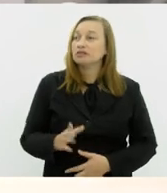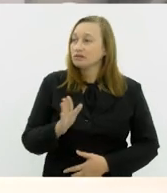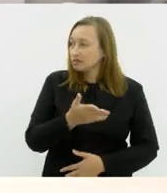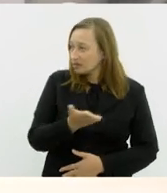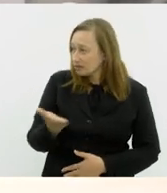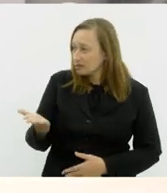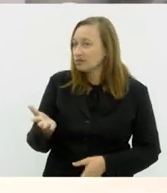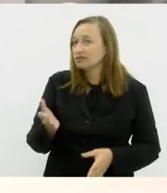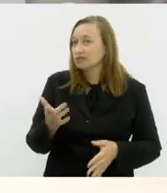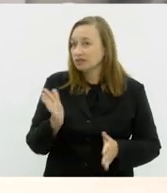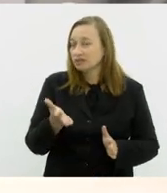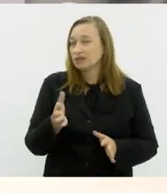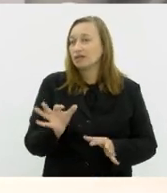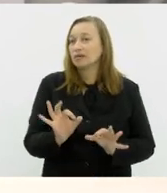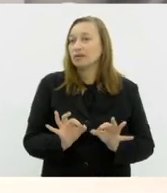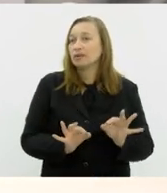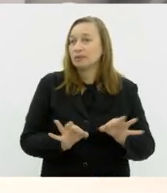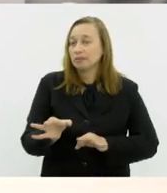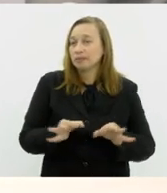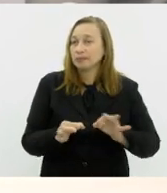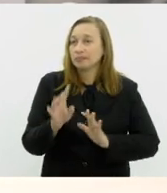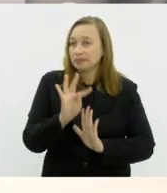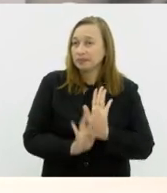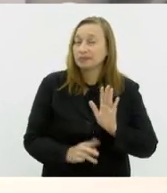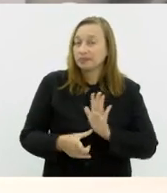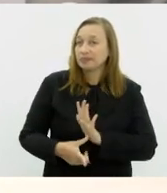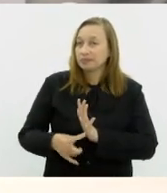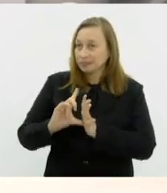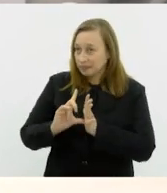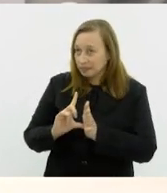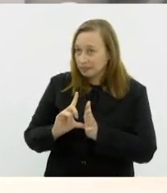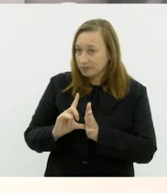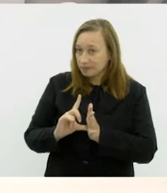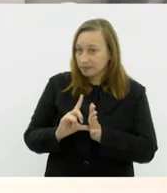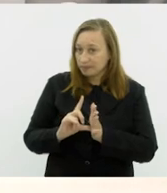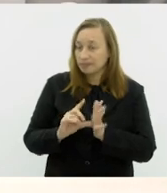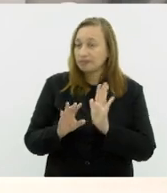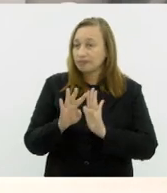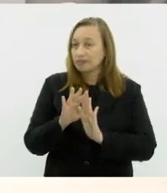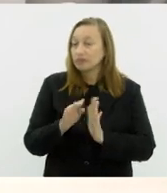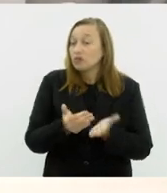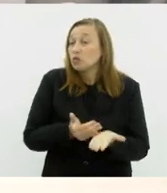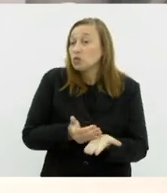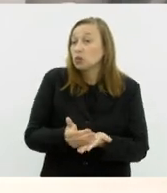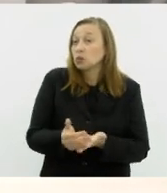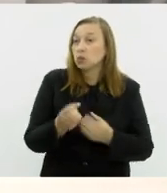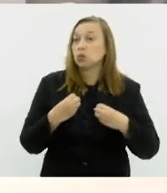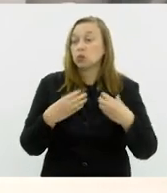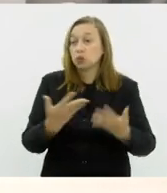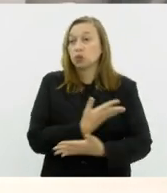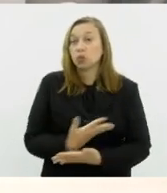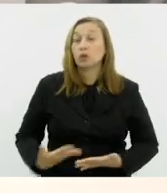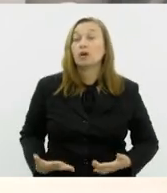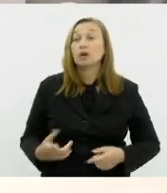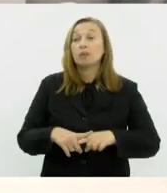preparado esse texto antes do início da audiência, mas, e o texto é bom. Mas na audiência foram levantadas várias questões.